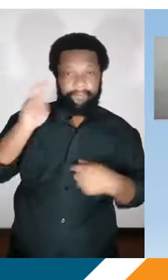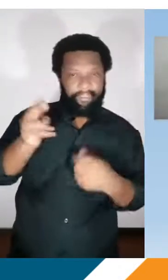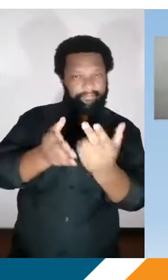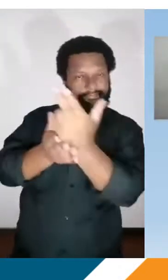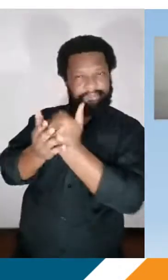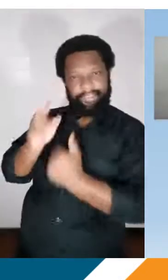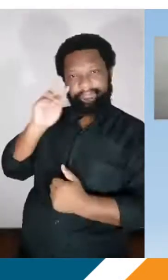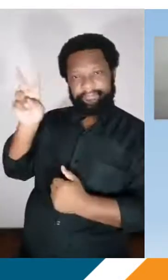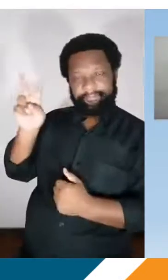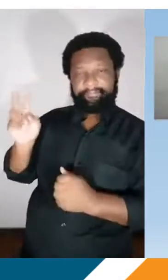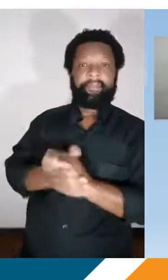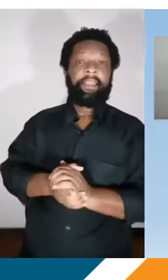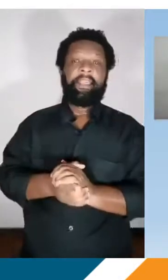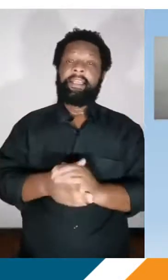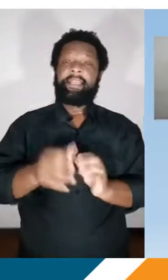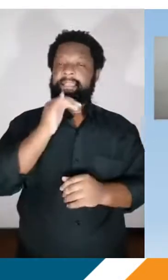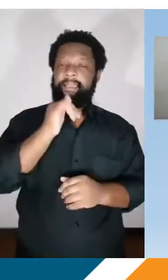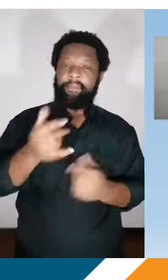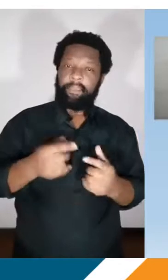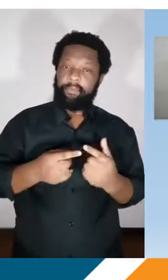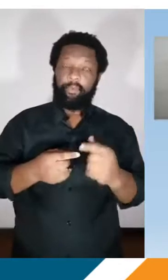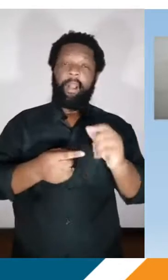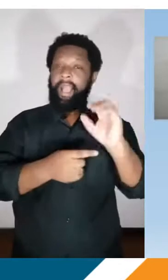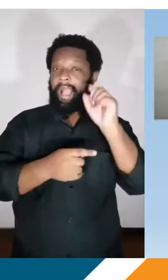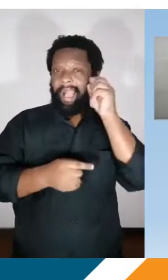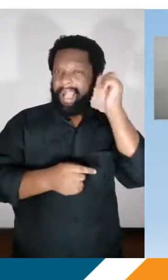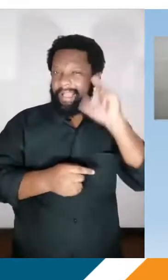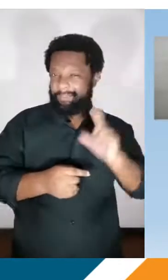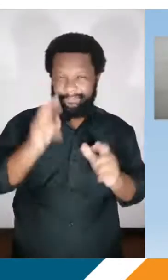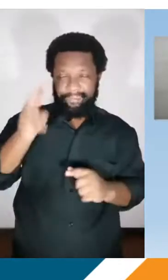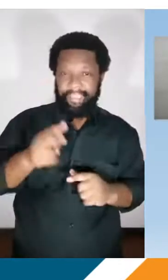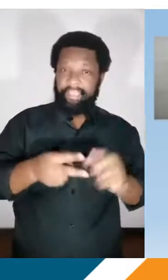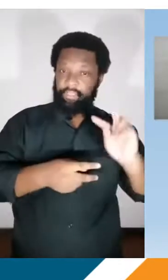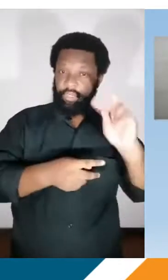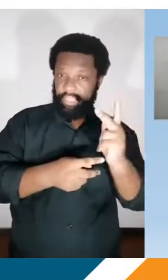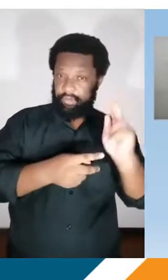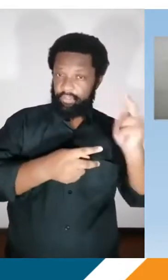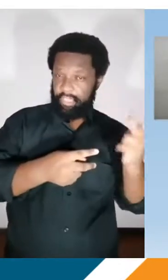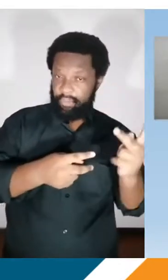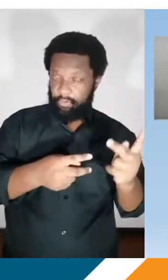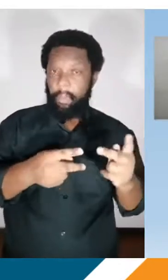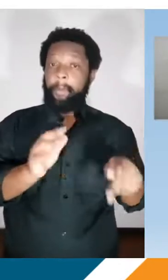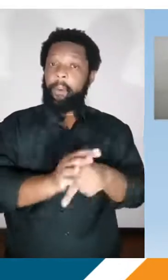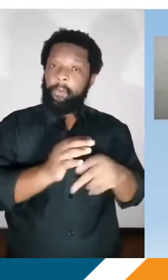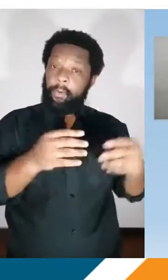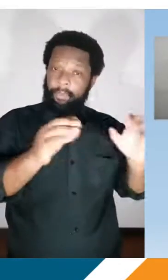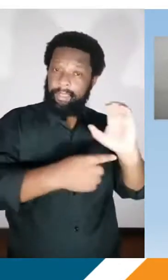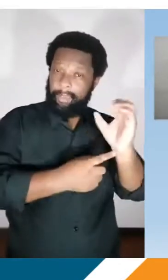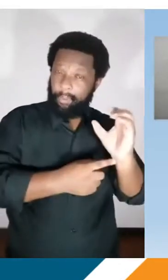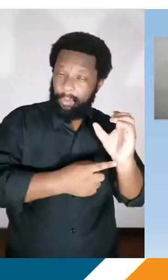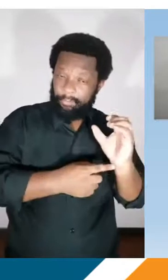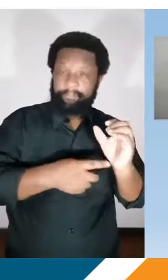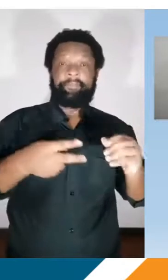Então, vocês podem ver na figurinha aqui, por exemplo, isso. Vamos imaginar que o hidrogênio é azulzinho. Se eu tenho dois hidrogênios de